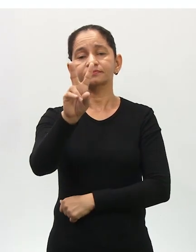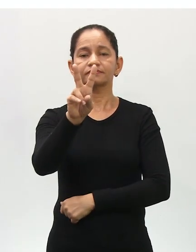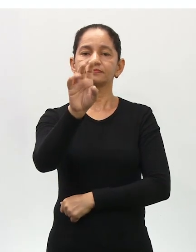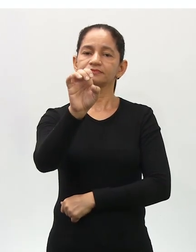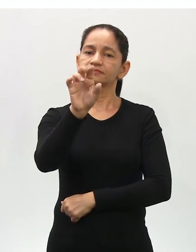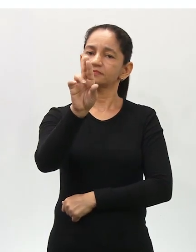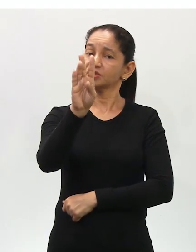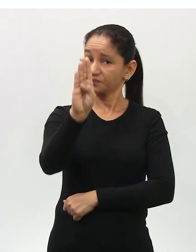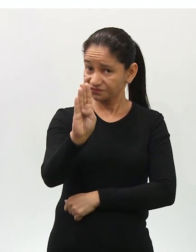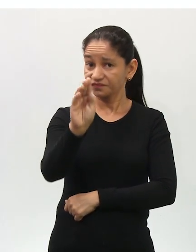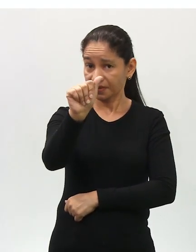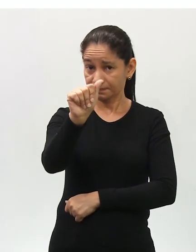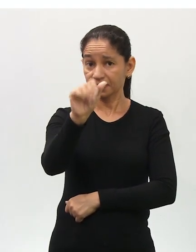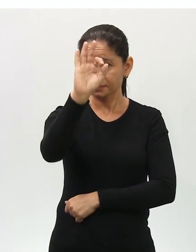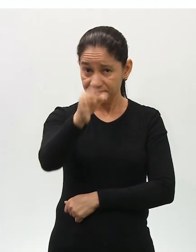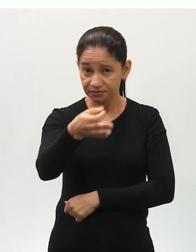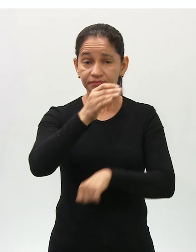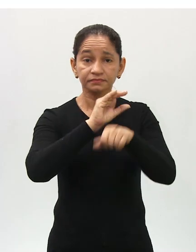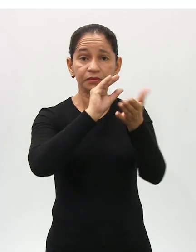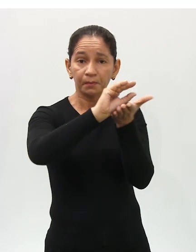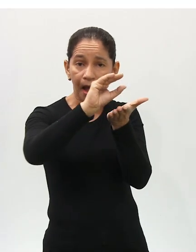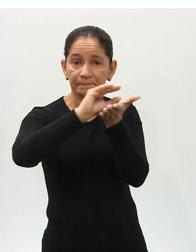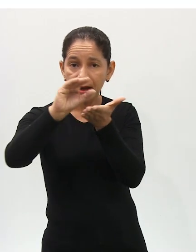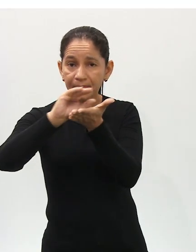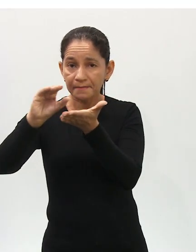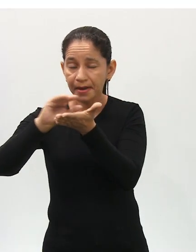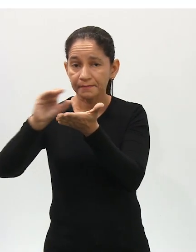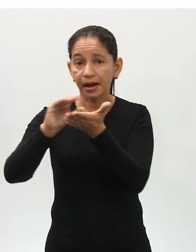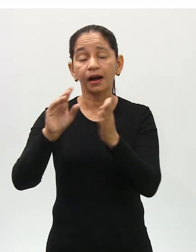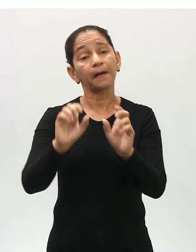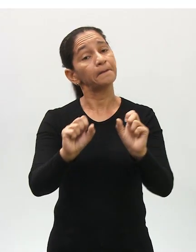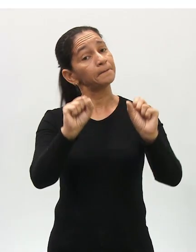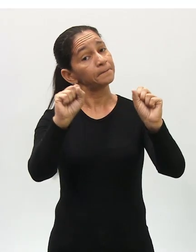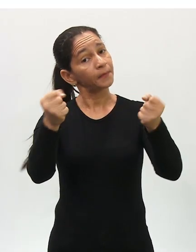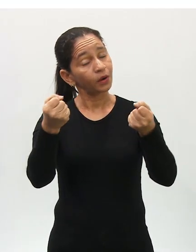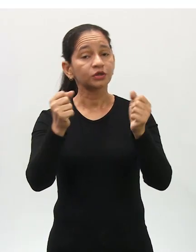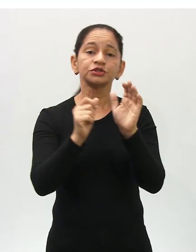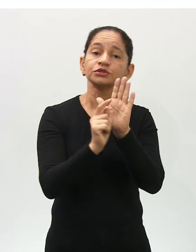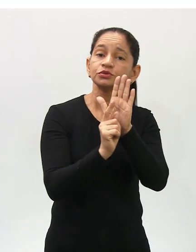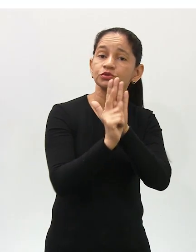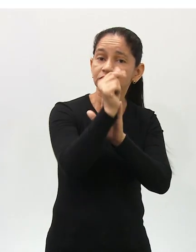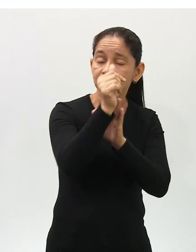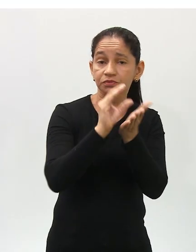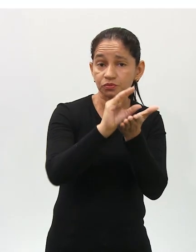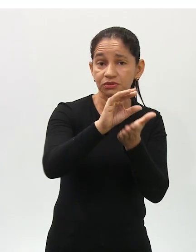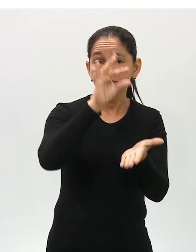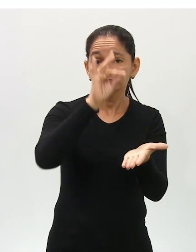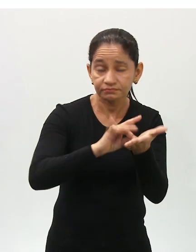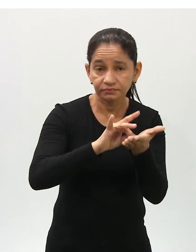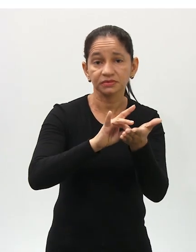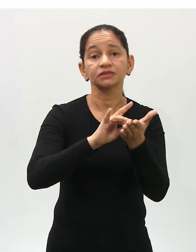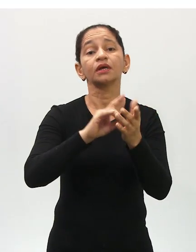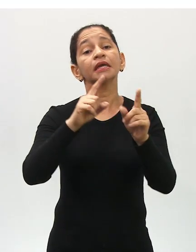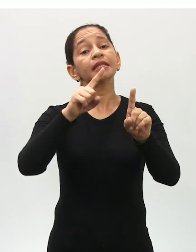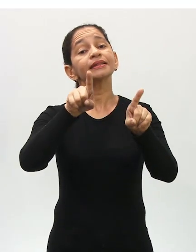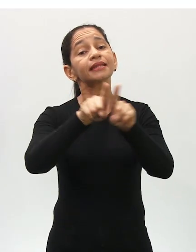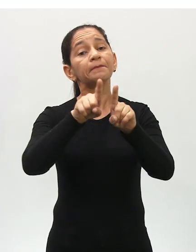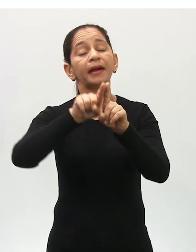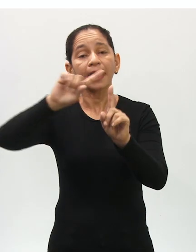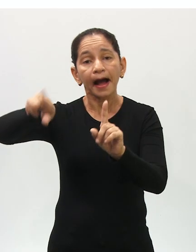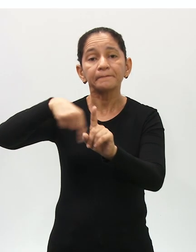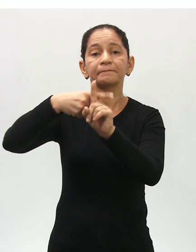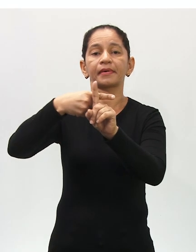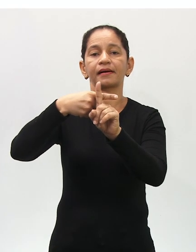nos cofres do governo. Só que essas receitas elas podem ser orçamentárias e extra-orçamentárias. Então